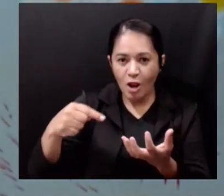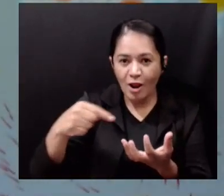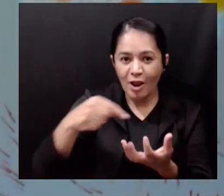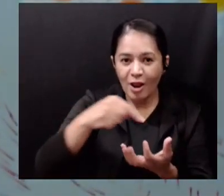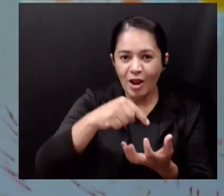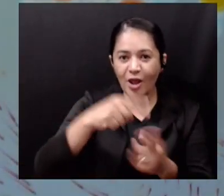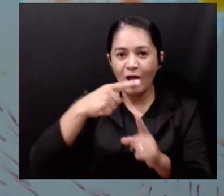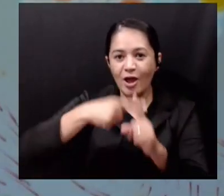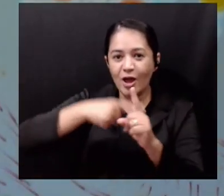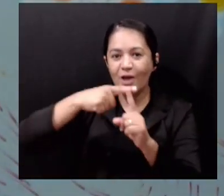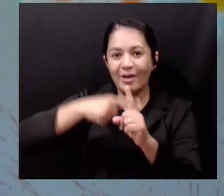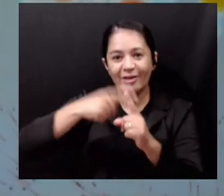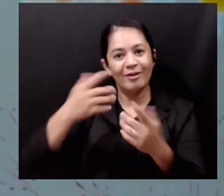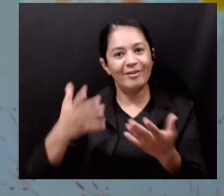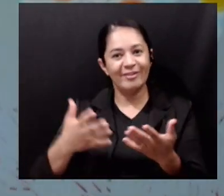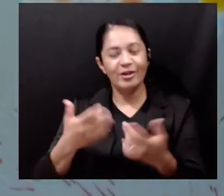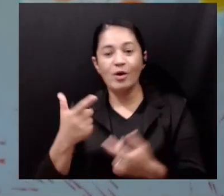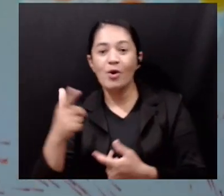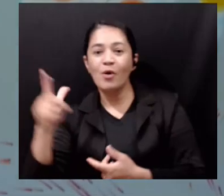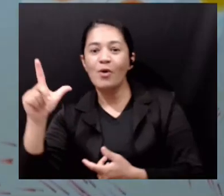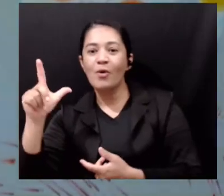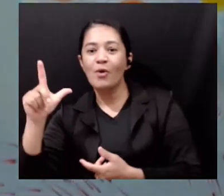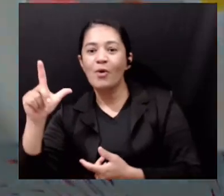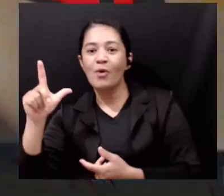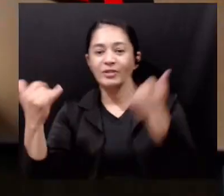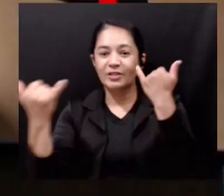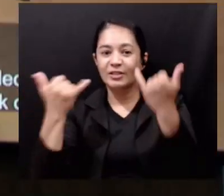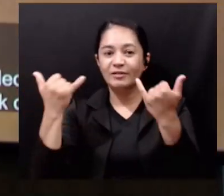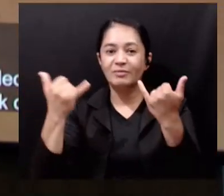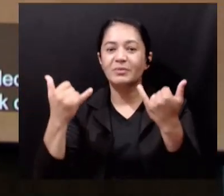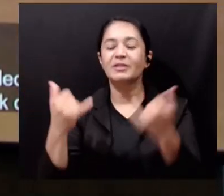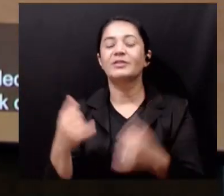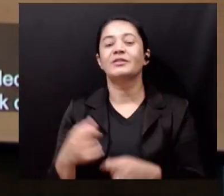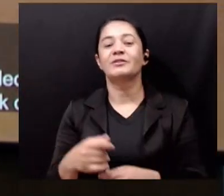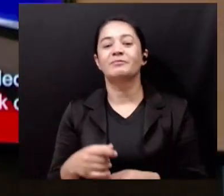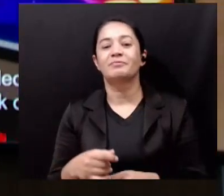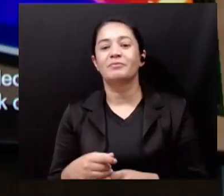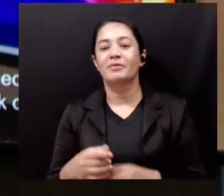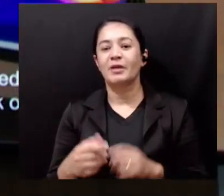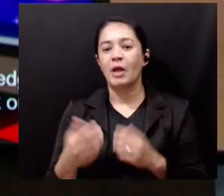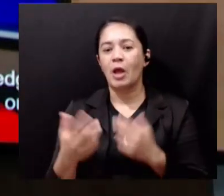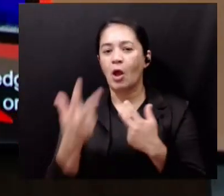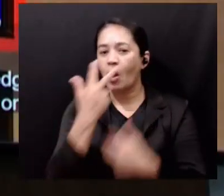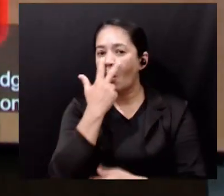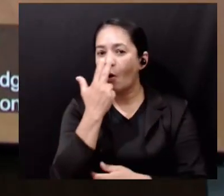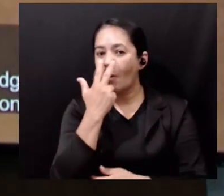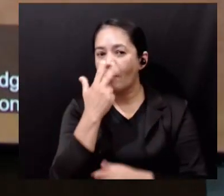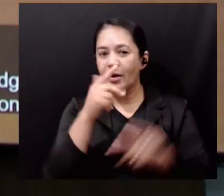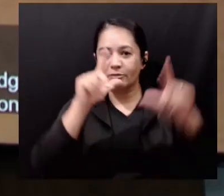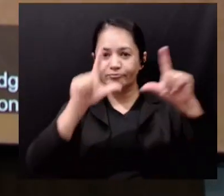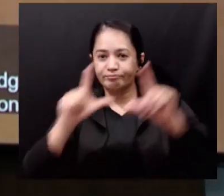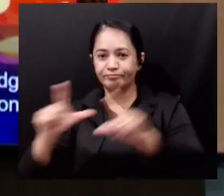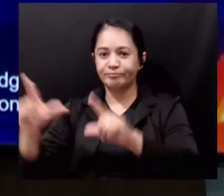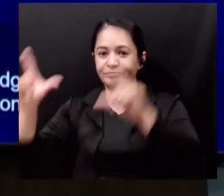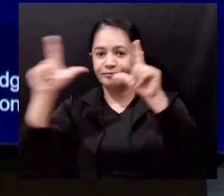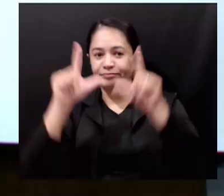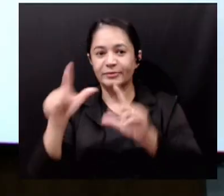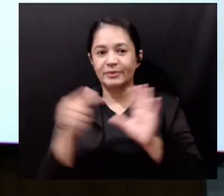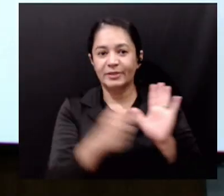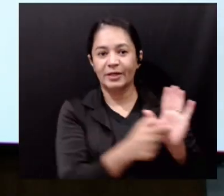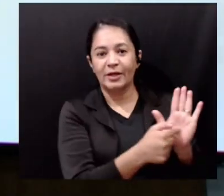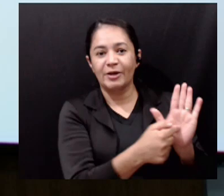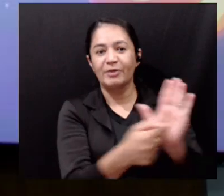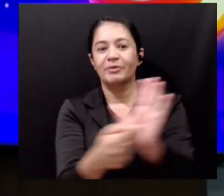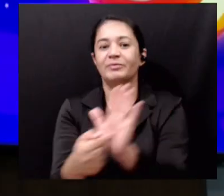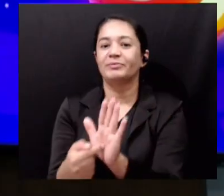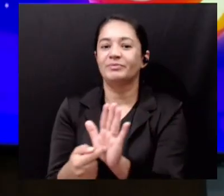dele, outros dados que são basicamente mais informativos, então como se fossem apresentações de slides com mais informações. Então essa diversidade